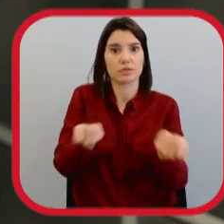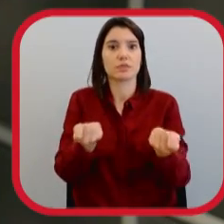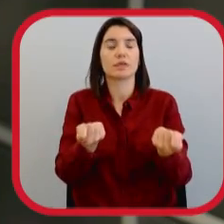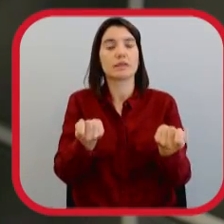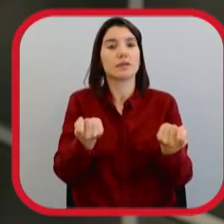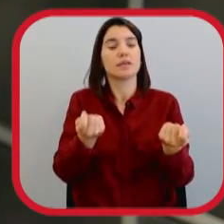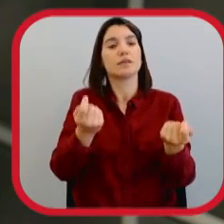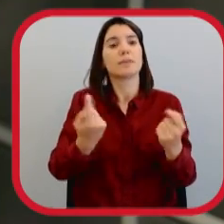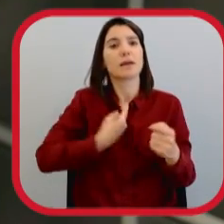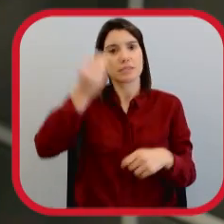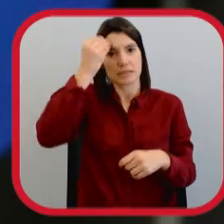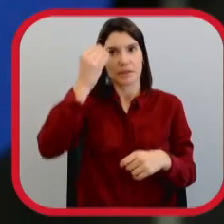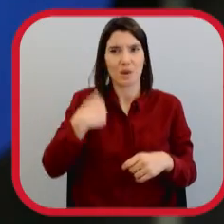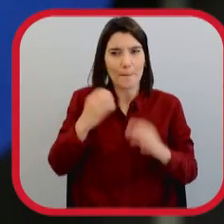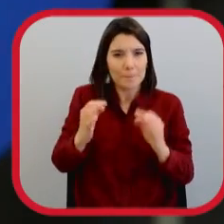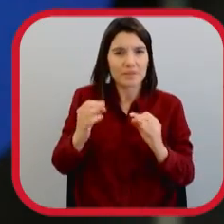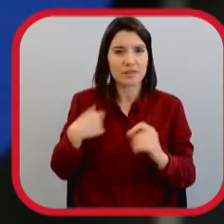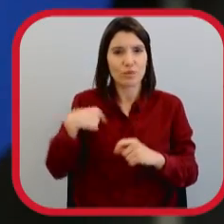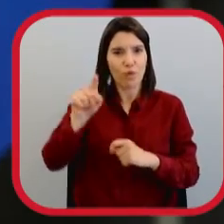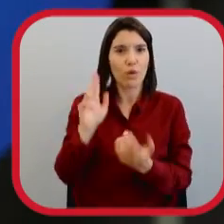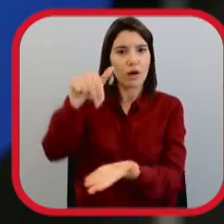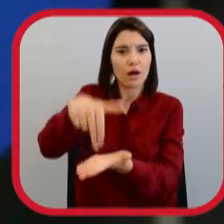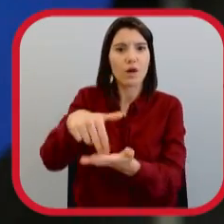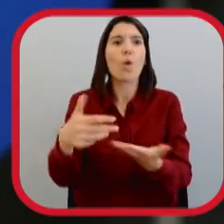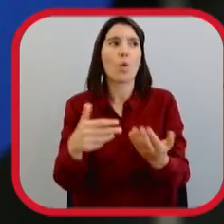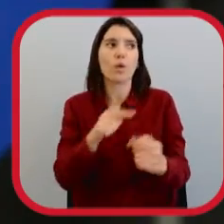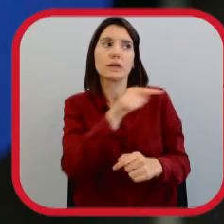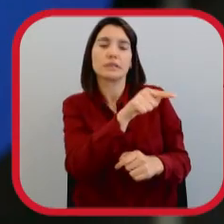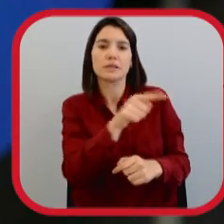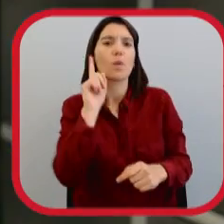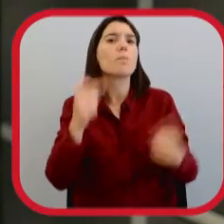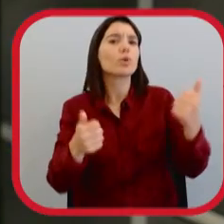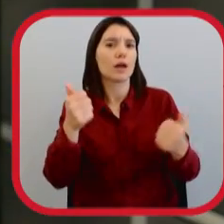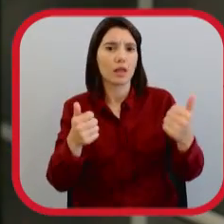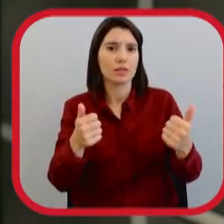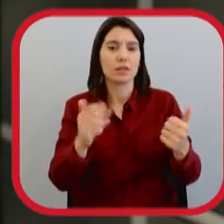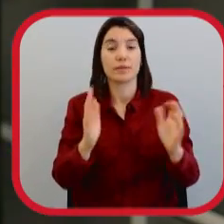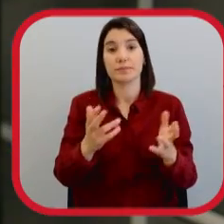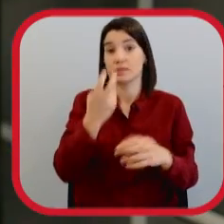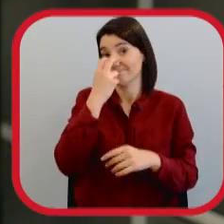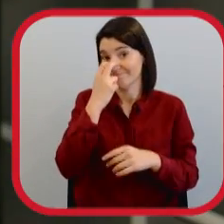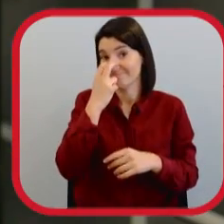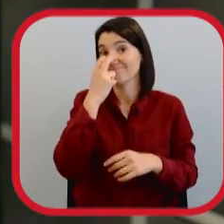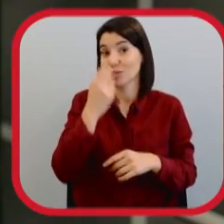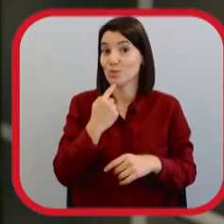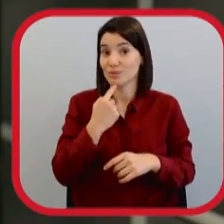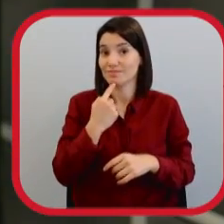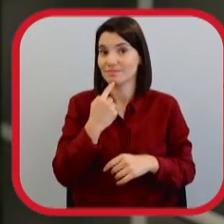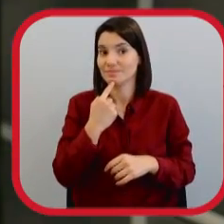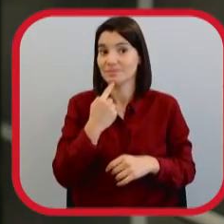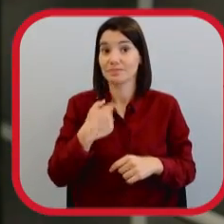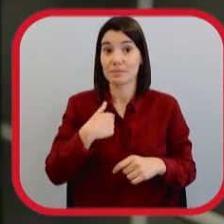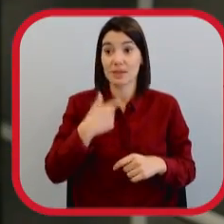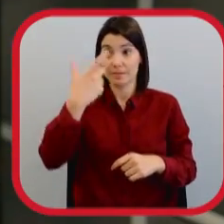essa gestão, é saber se devo estar mesmo naquele sítio ou se deveria estar noutro. Há que ser curioso e,